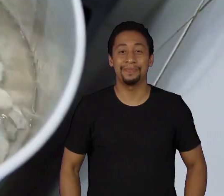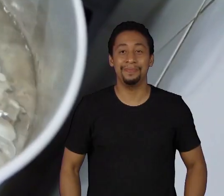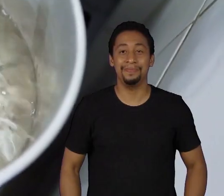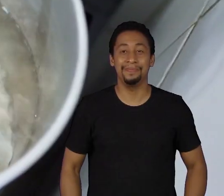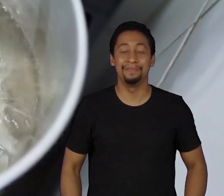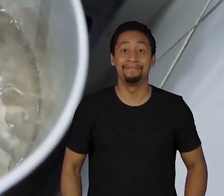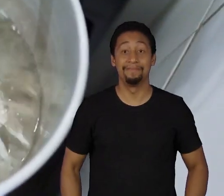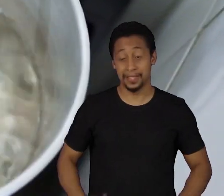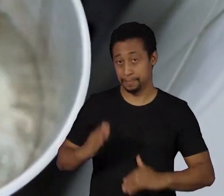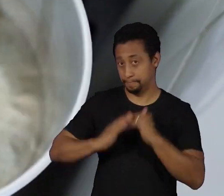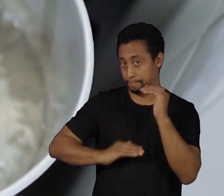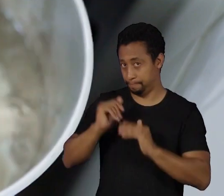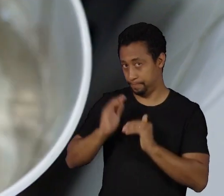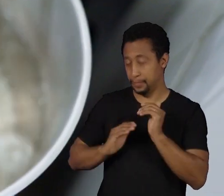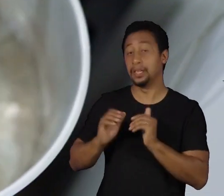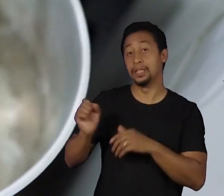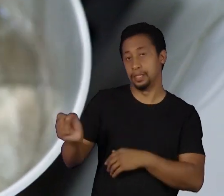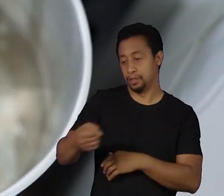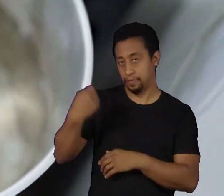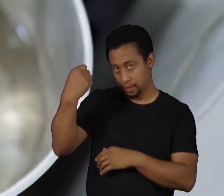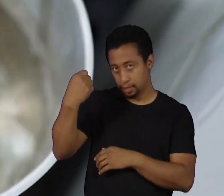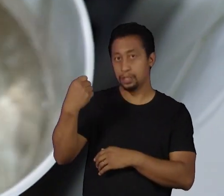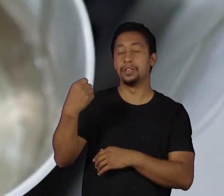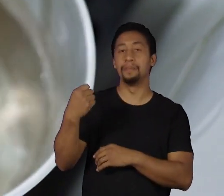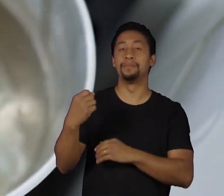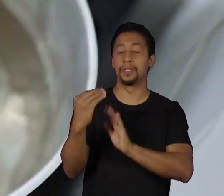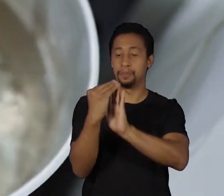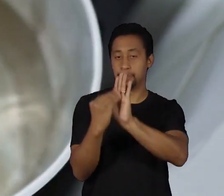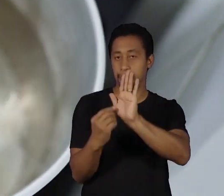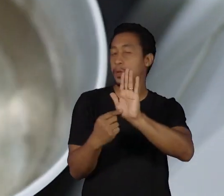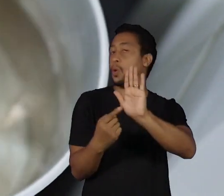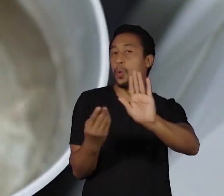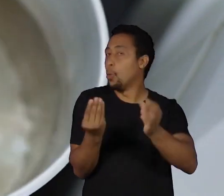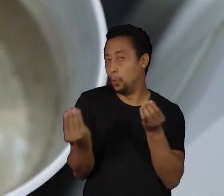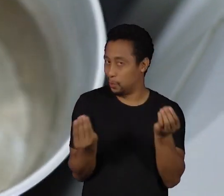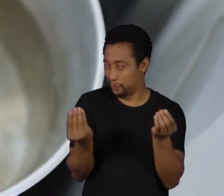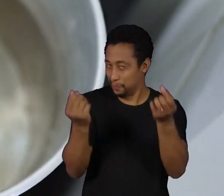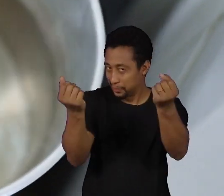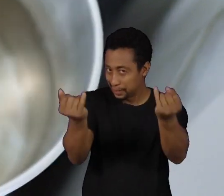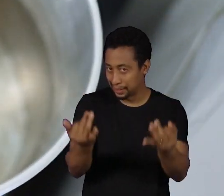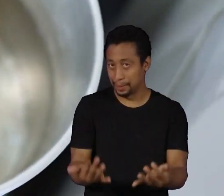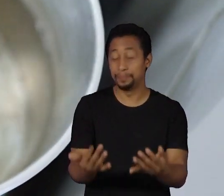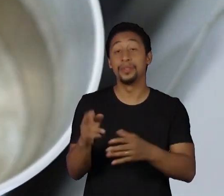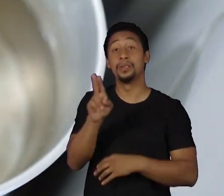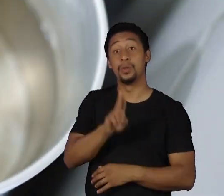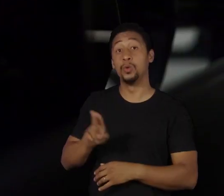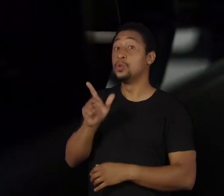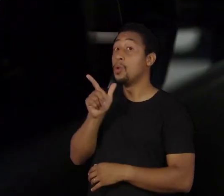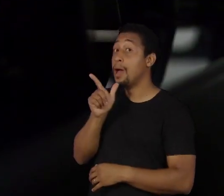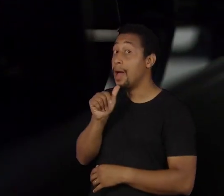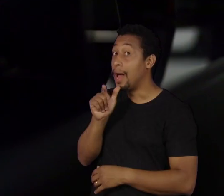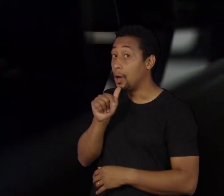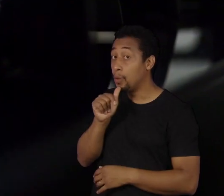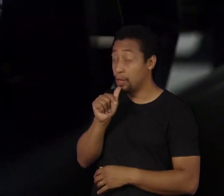A minha produção da cerveja Preta Bela é da seguinte forma. Eu uso água mineral.